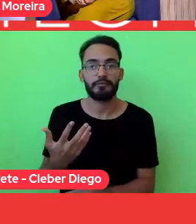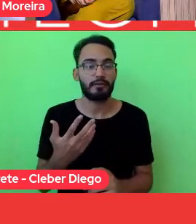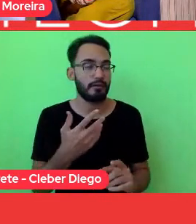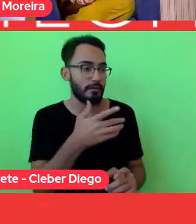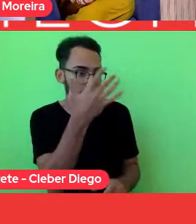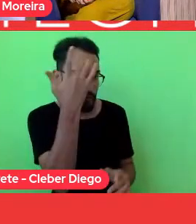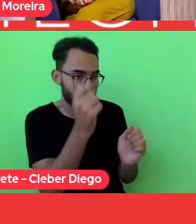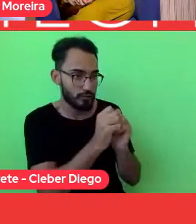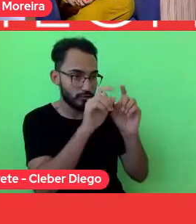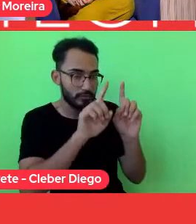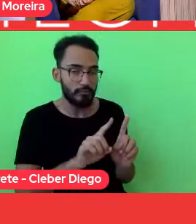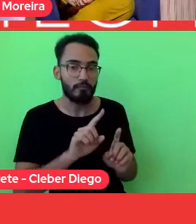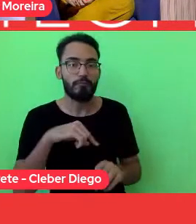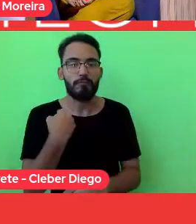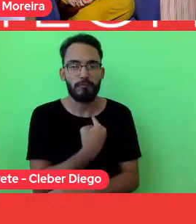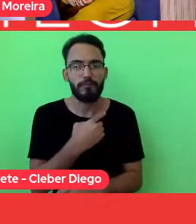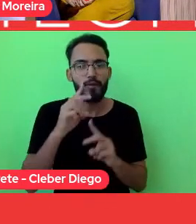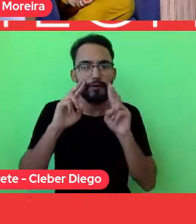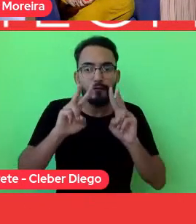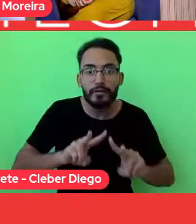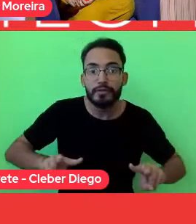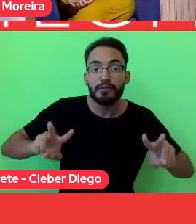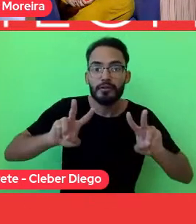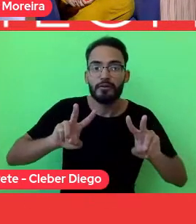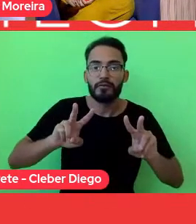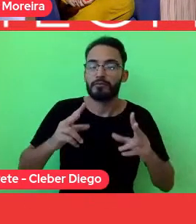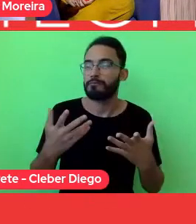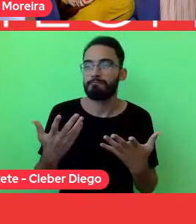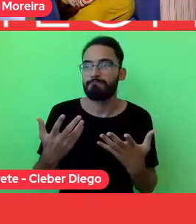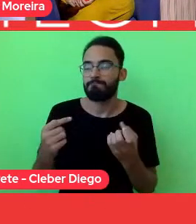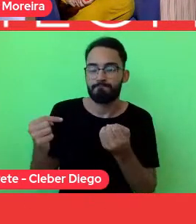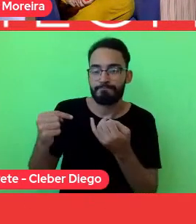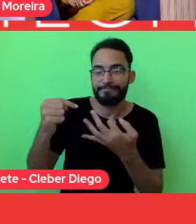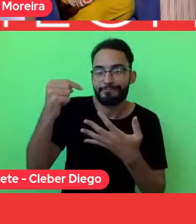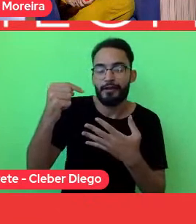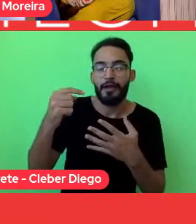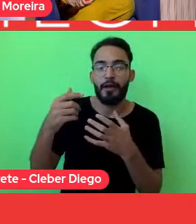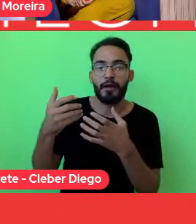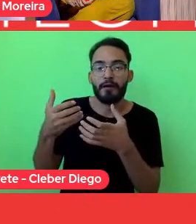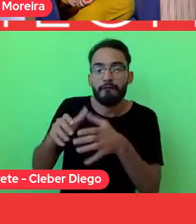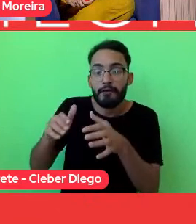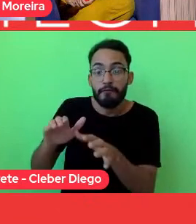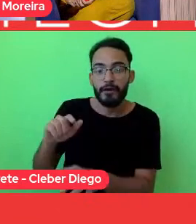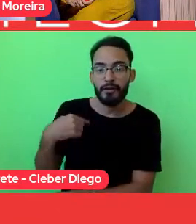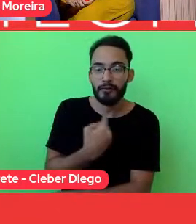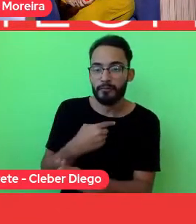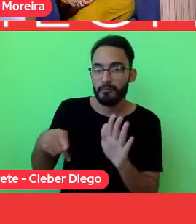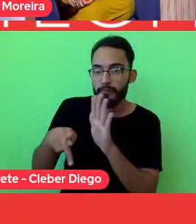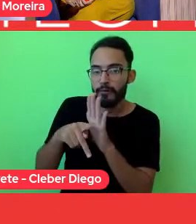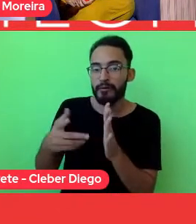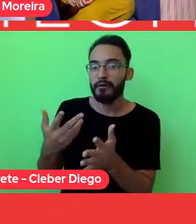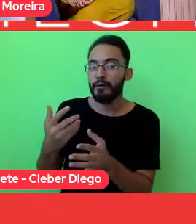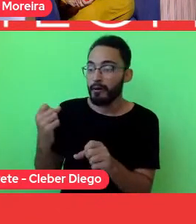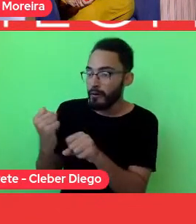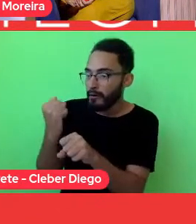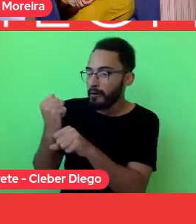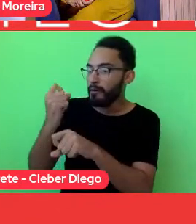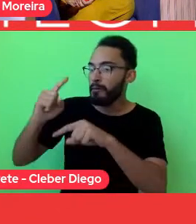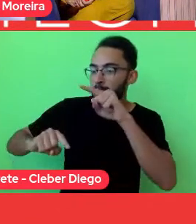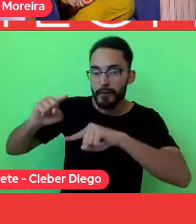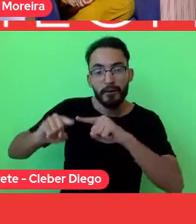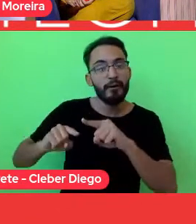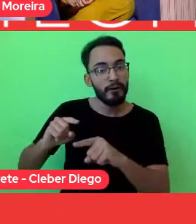traz uma visão, enfim, baseada na nossa vivência, para a construção de um produto também,